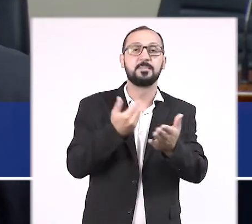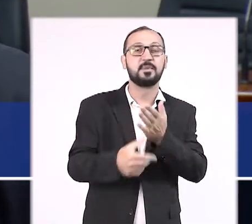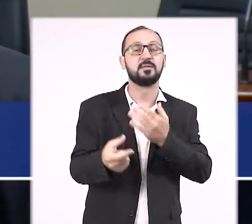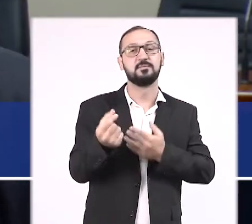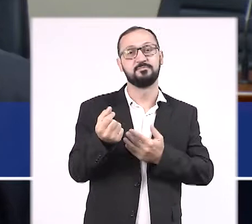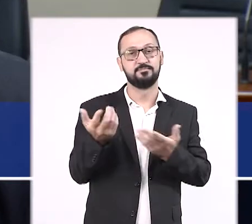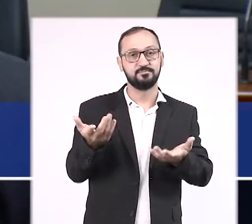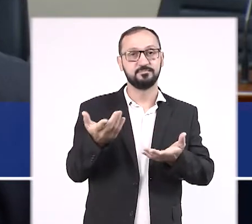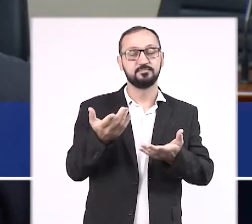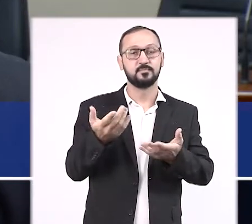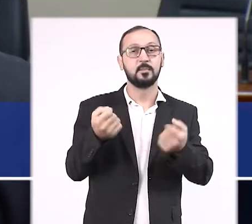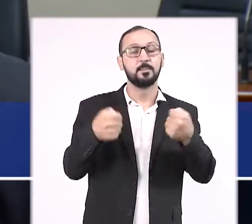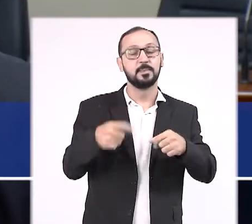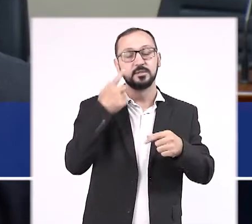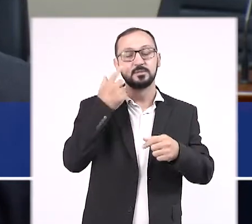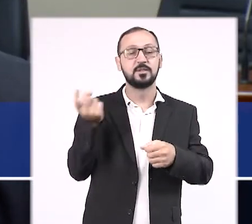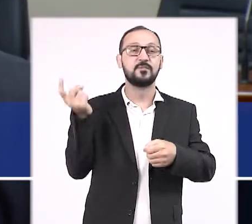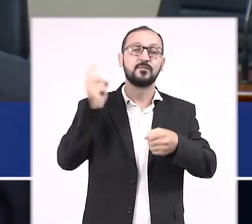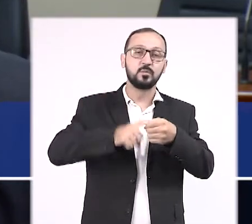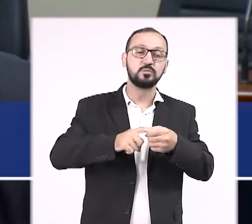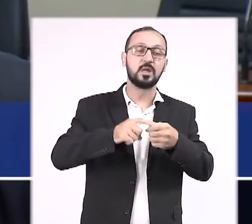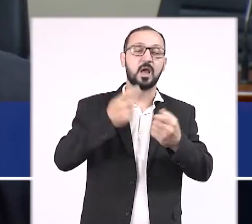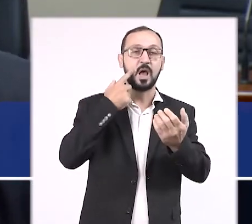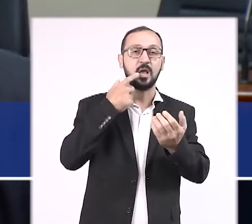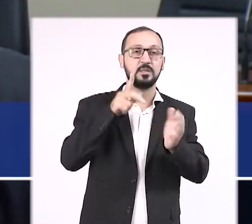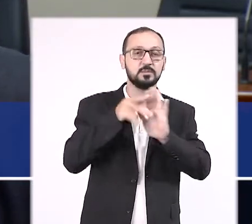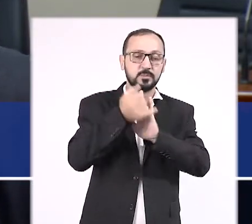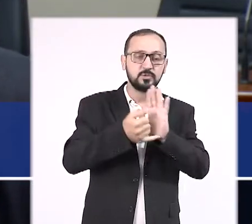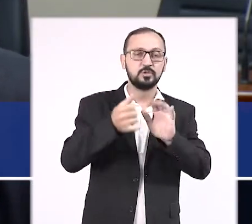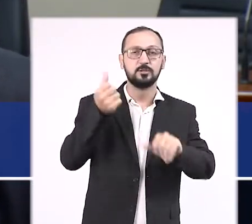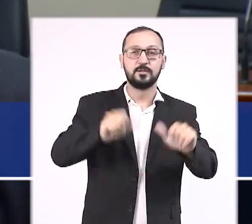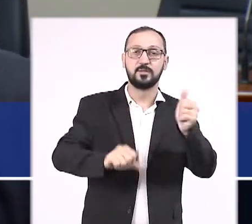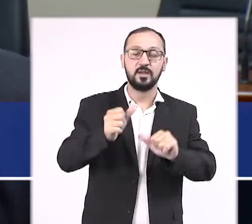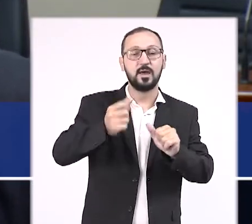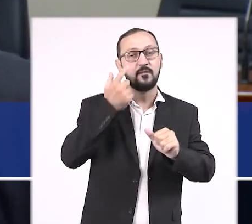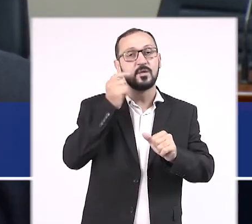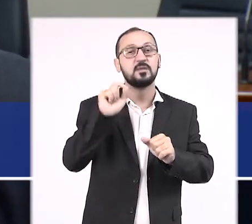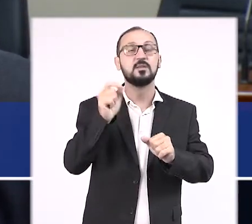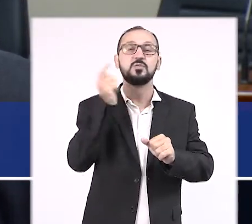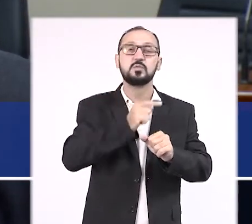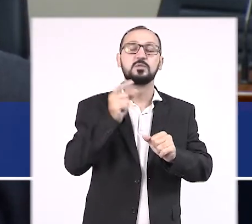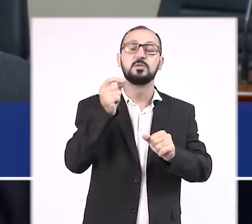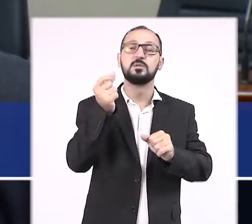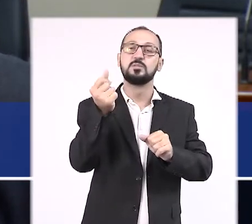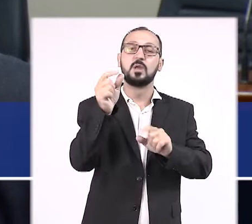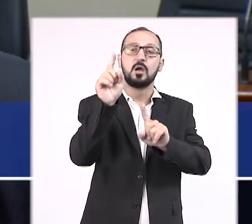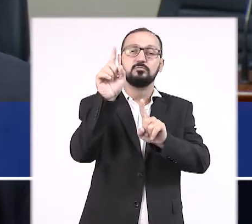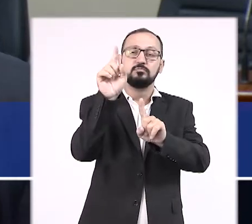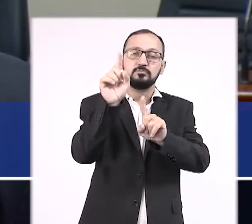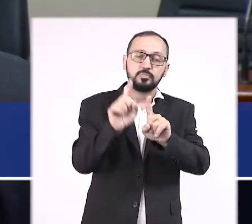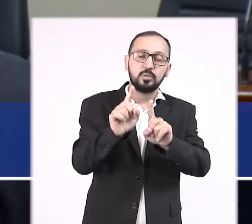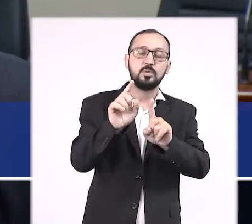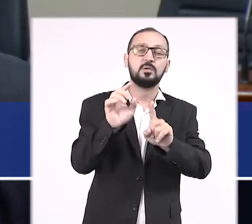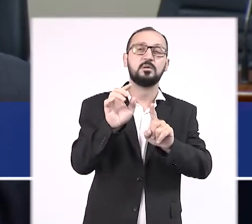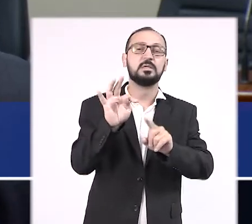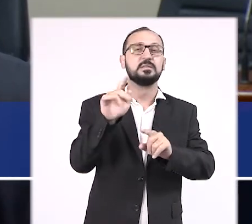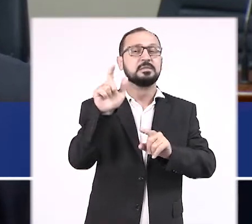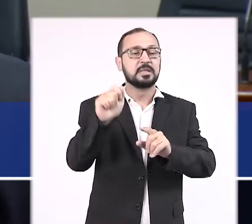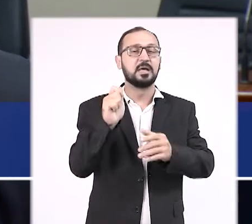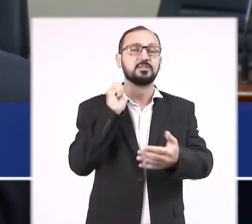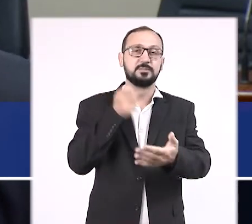recursos. Então nós precisamos reavaliar tudo isso e ver o que a gente consegue então diminuir nessas